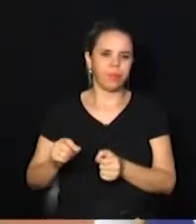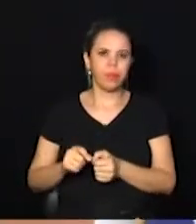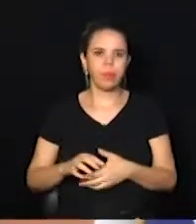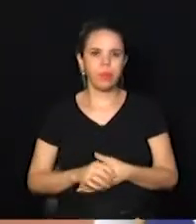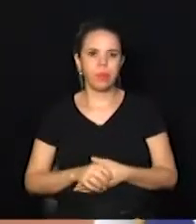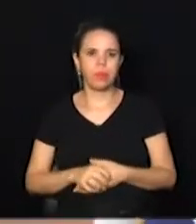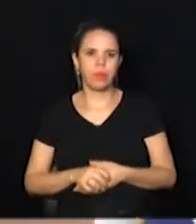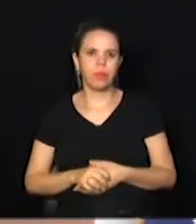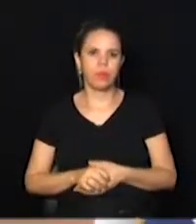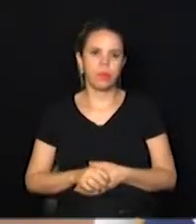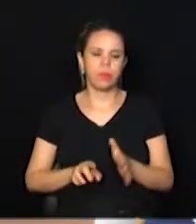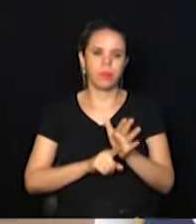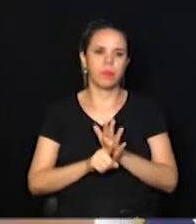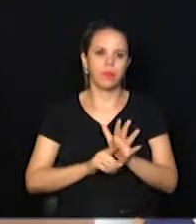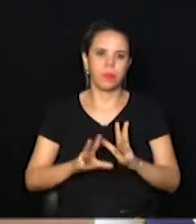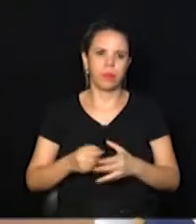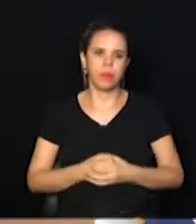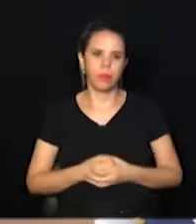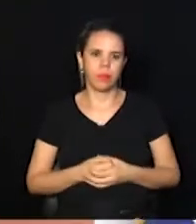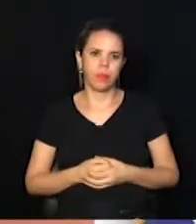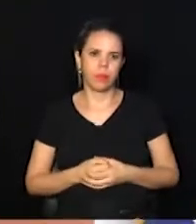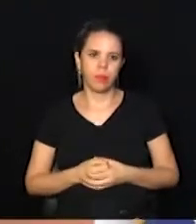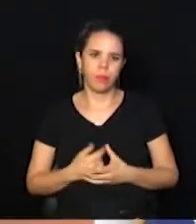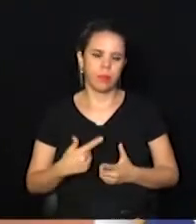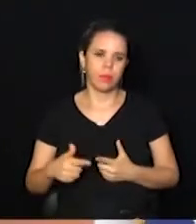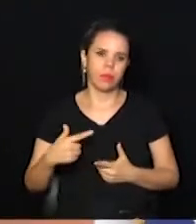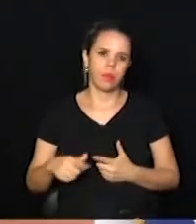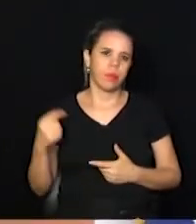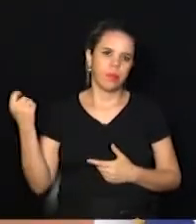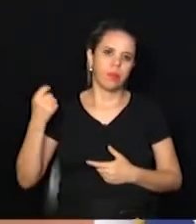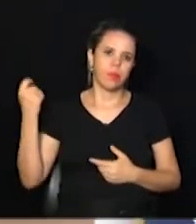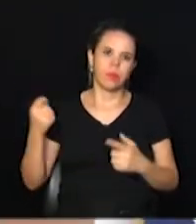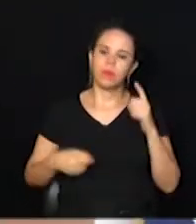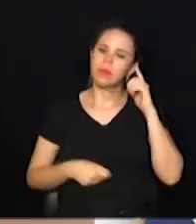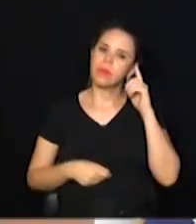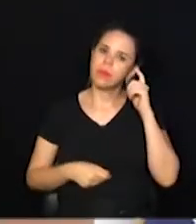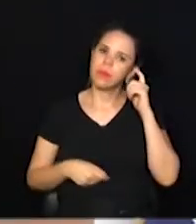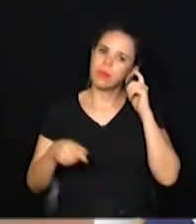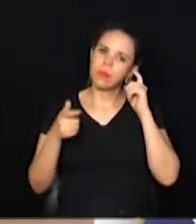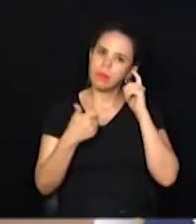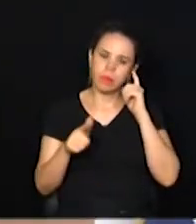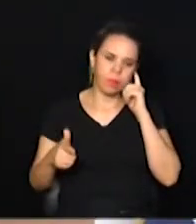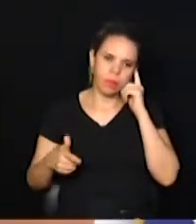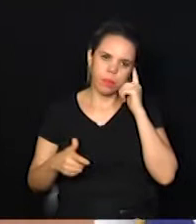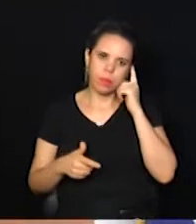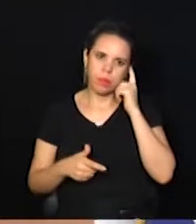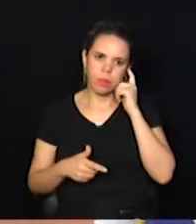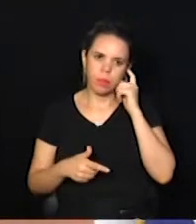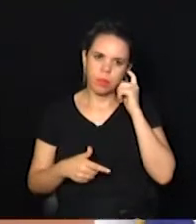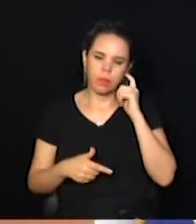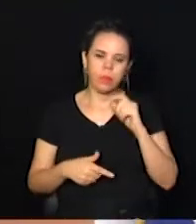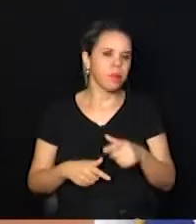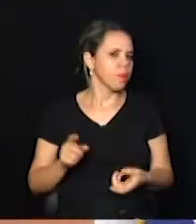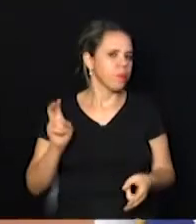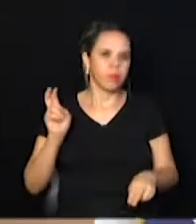o desenrolar de tudo isso. O grave é que quando você não tem a punição, quando você